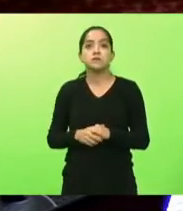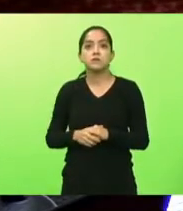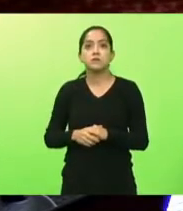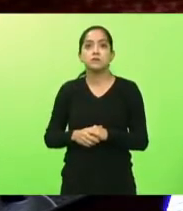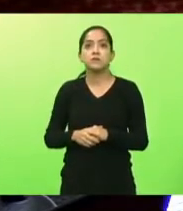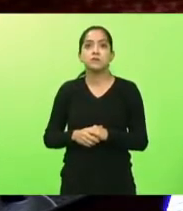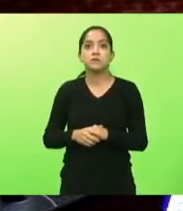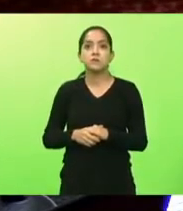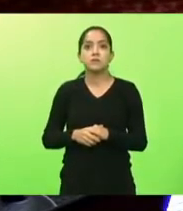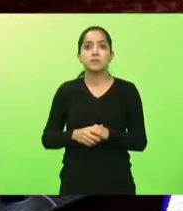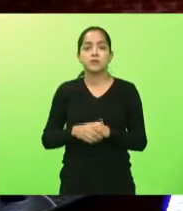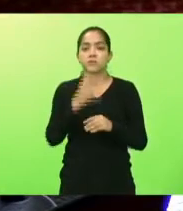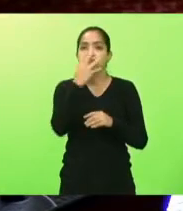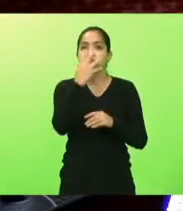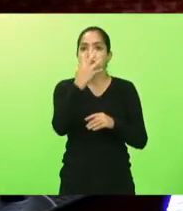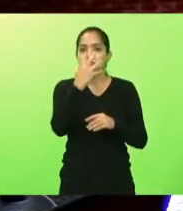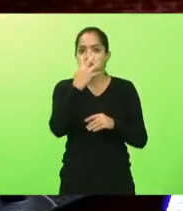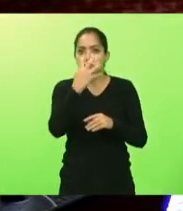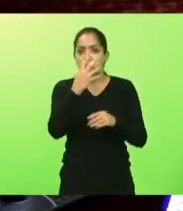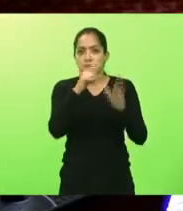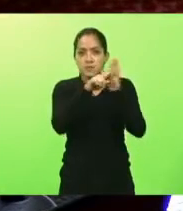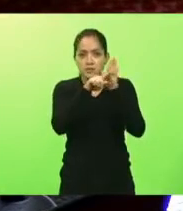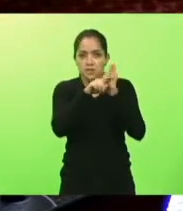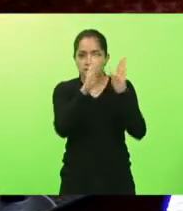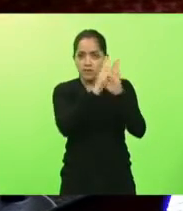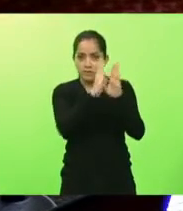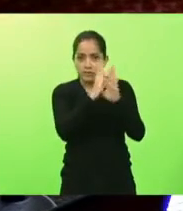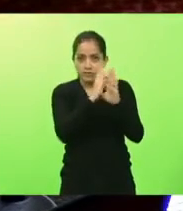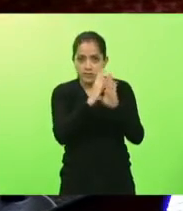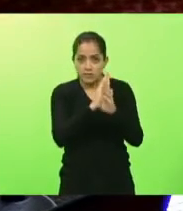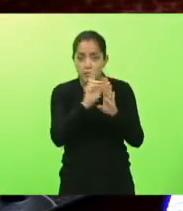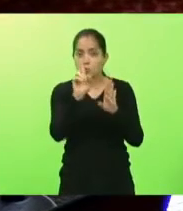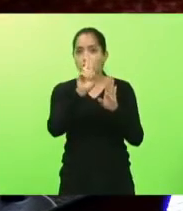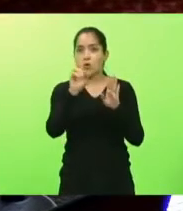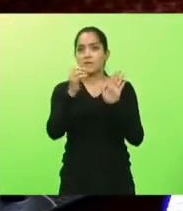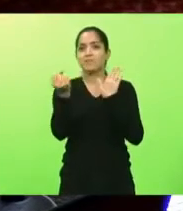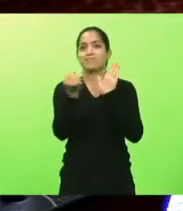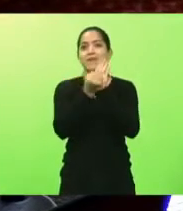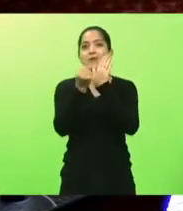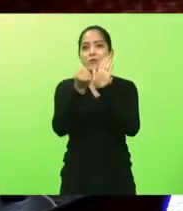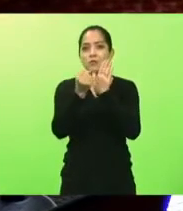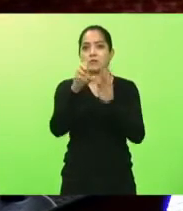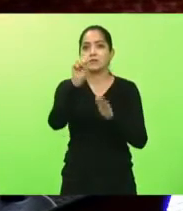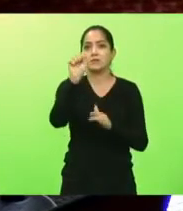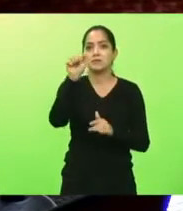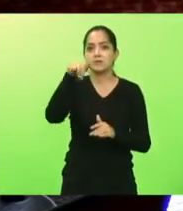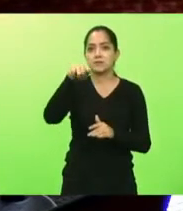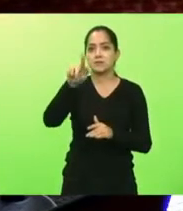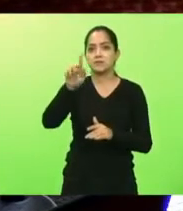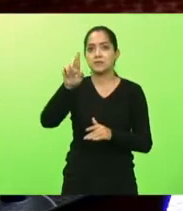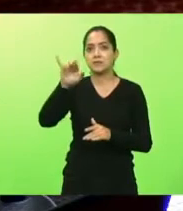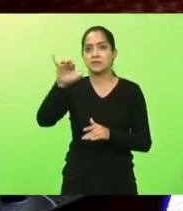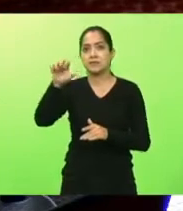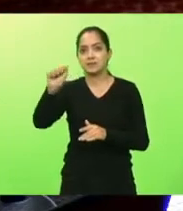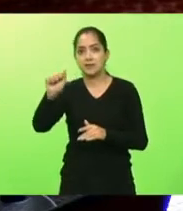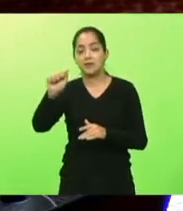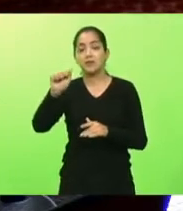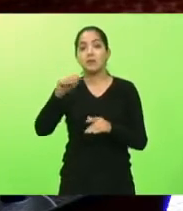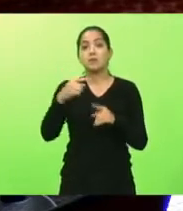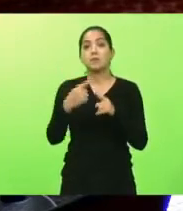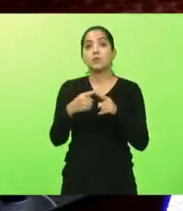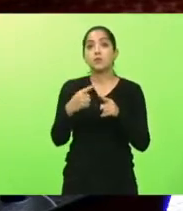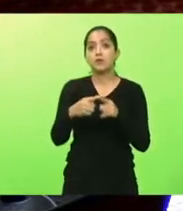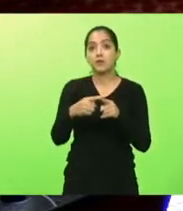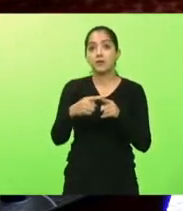nossa aqui dos respiradores, ela recebeu o nome de Operação Sangria, né, porque o